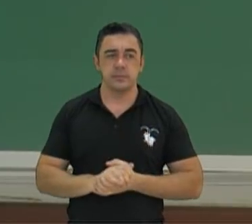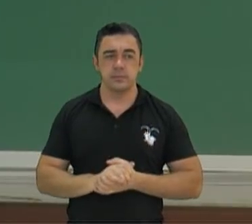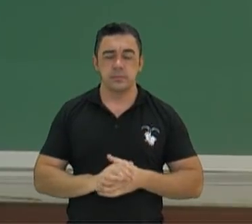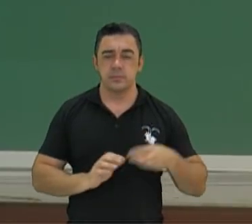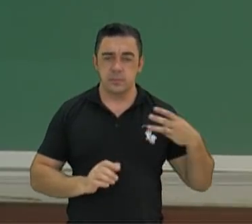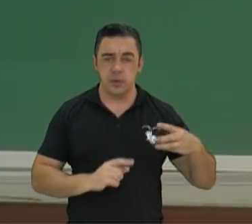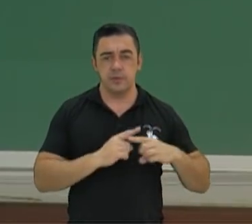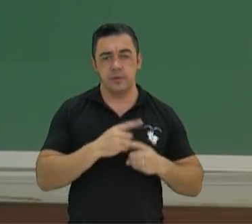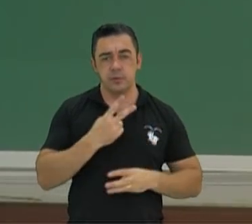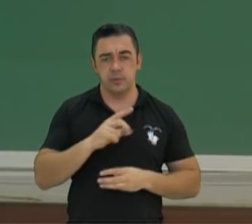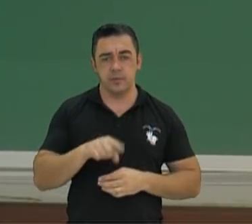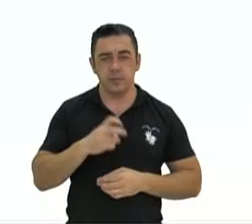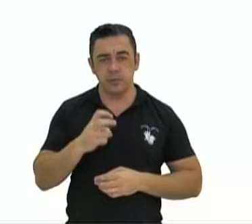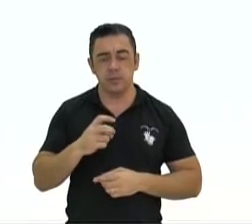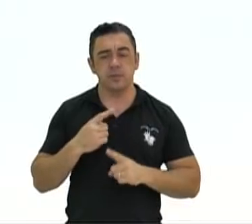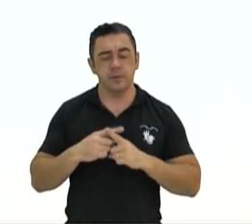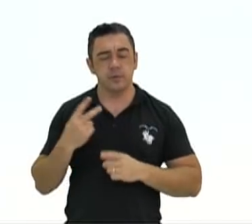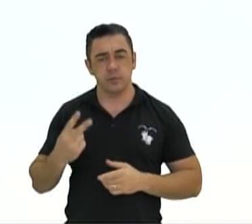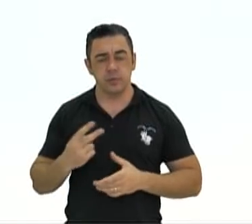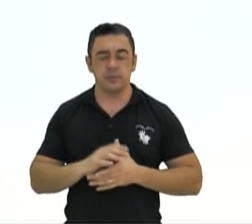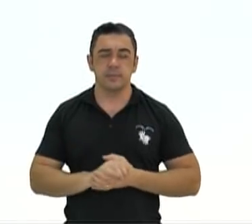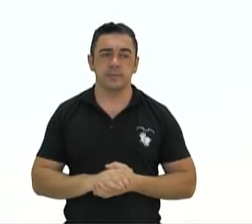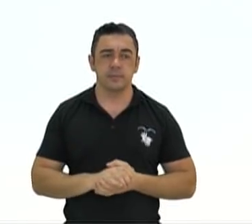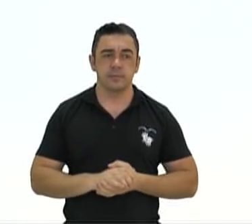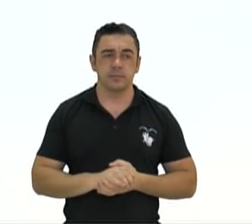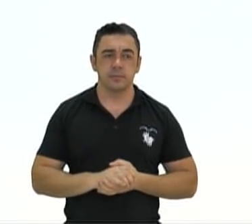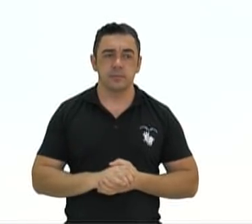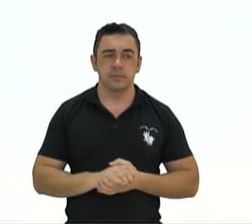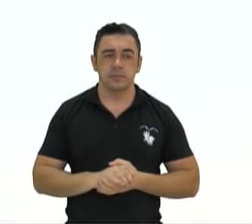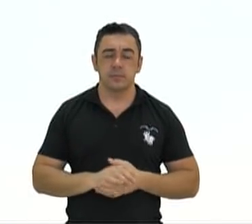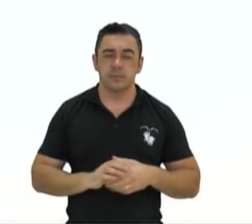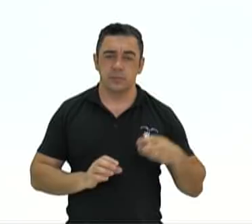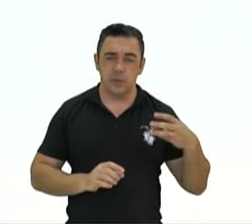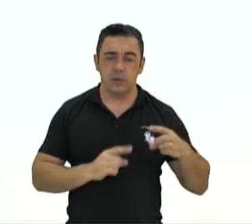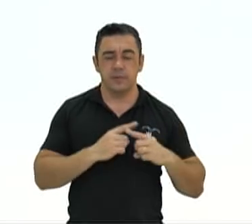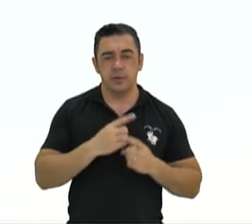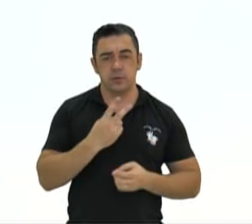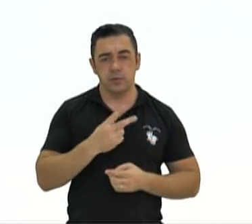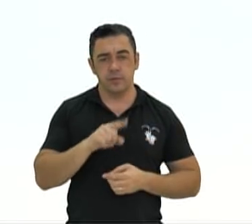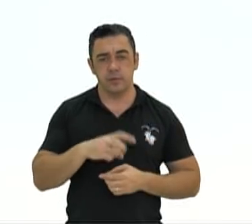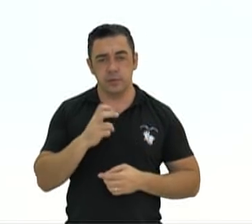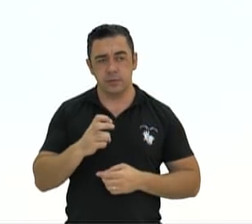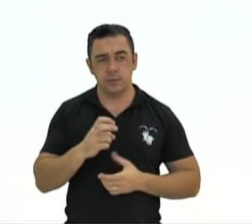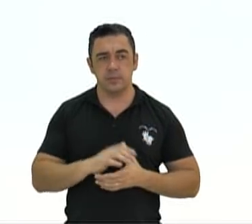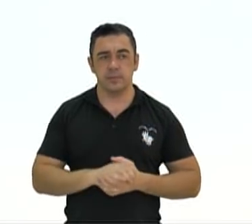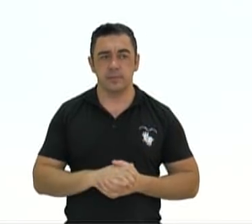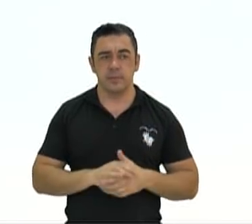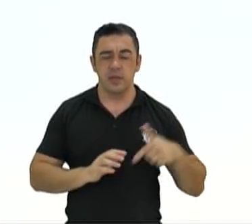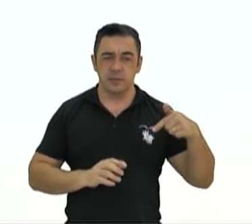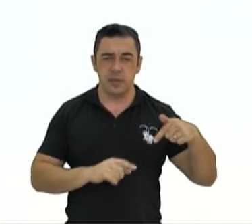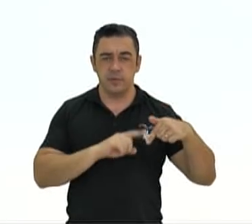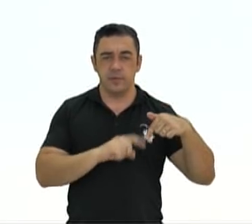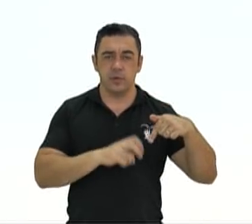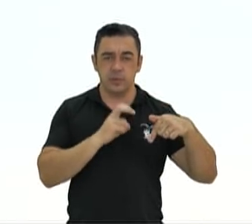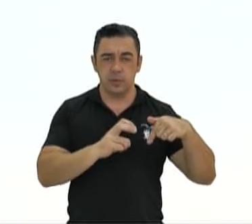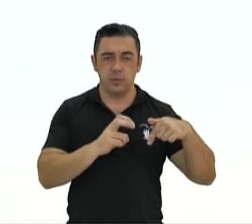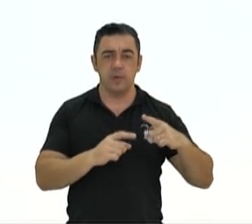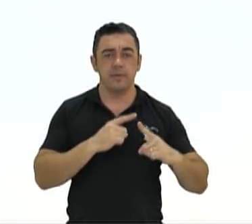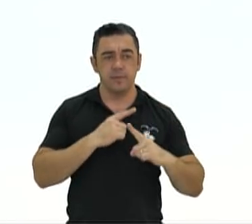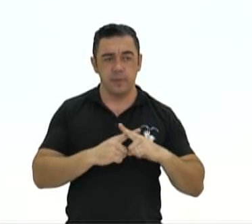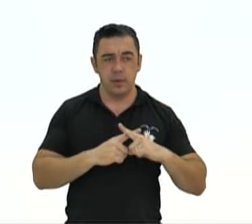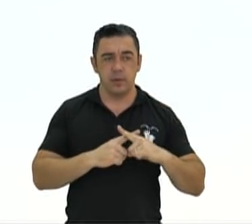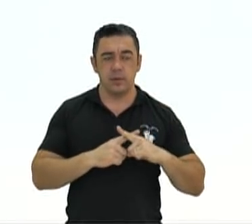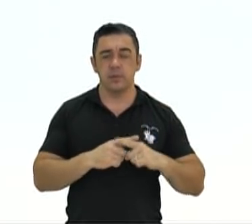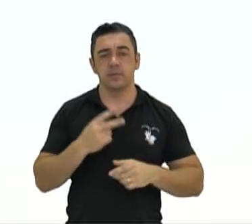3 vezes 2,5 vezes 2. 3 vezes 2,5, olha a continha aqui, 7,5.